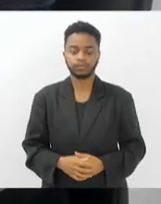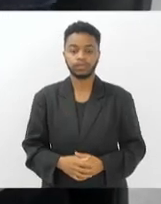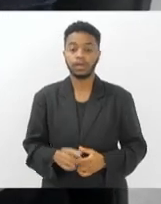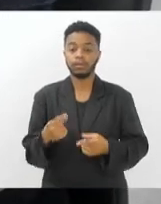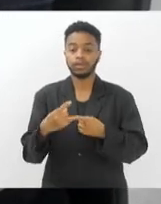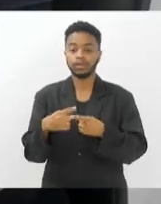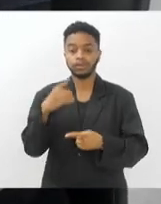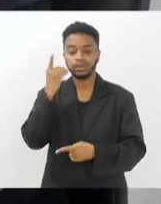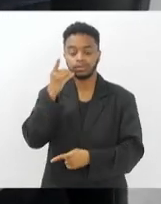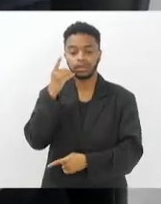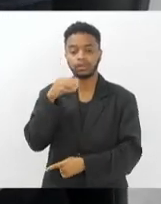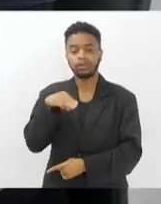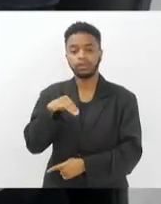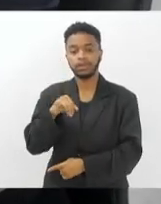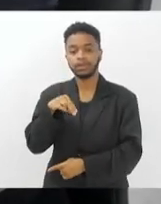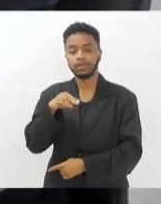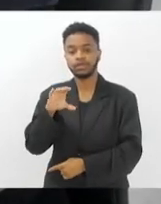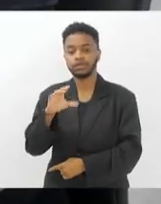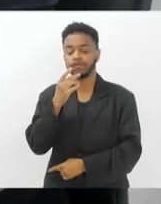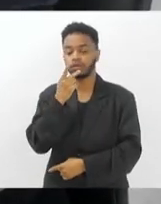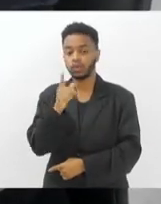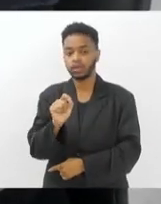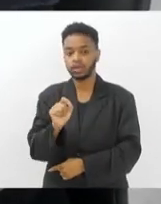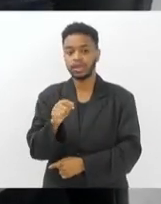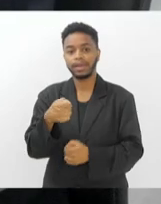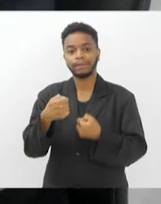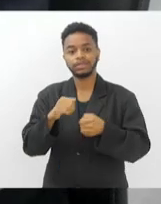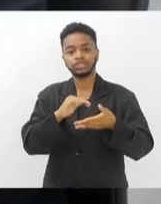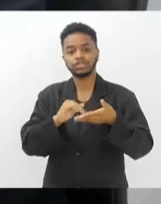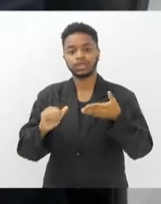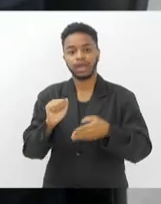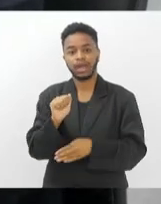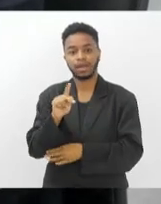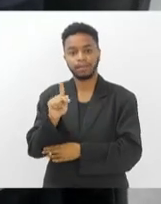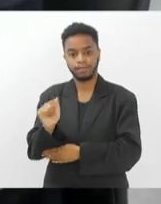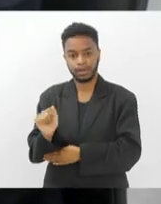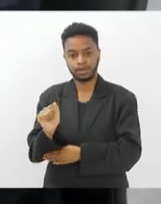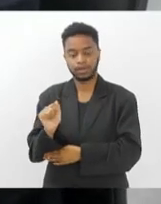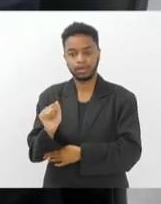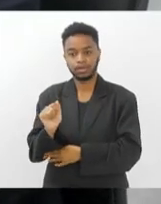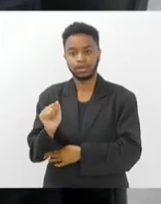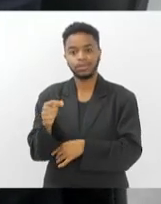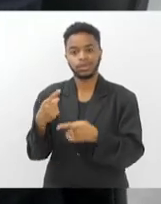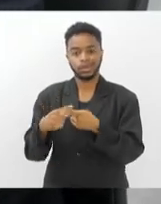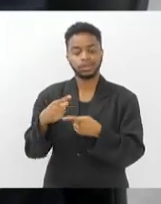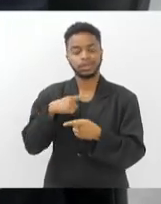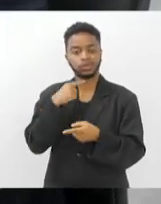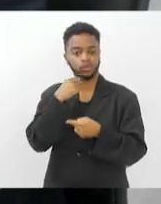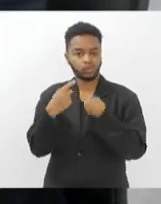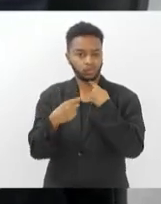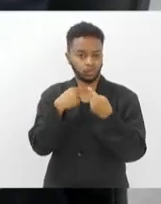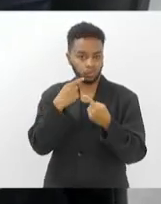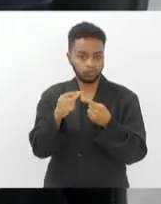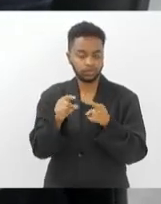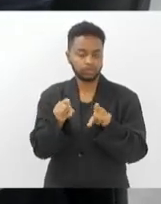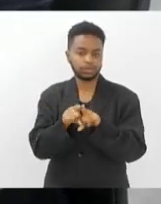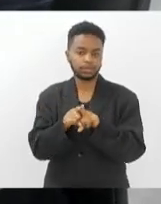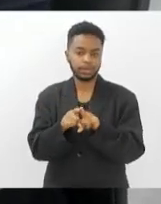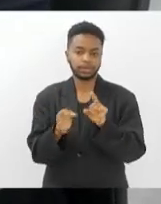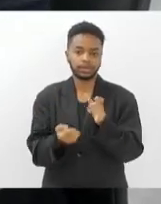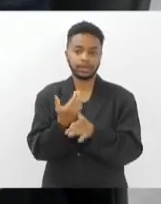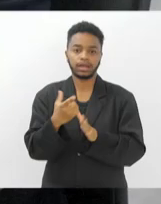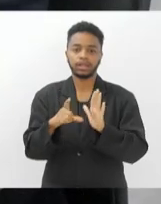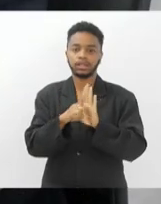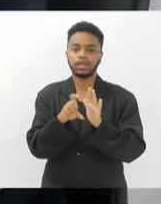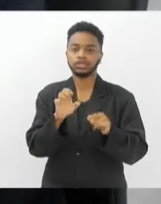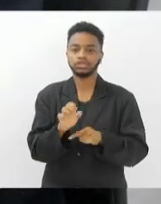Mink, que a gente tem que tirar a área de a APA do próprio parque para não gerar essa dúvida, inclusive, e fazer a lei estadual, produzir a